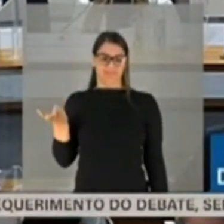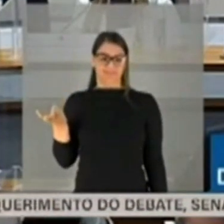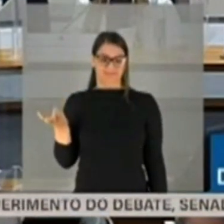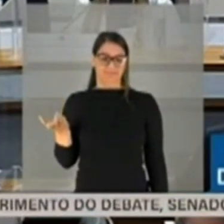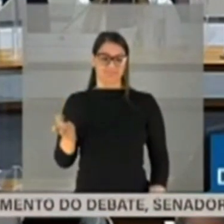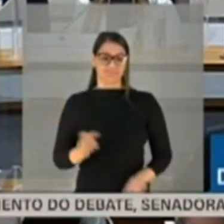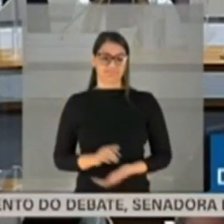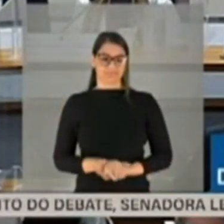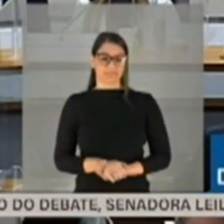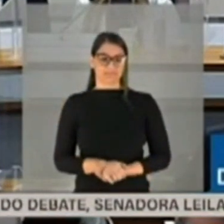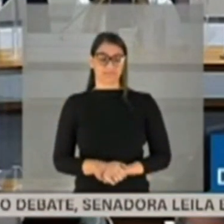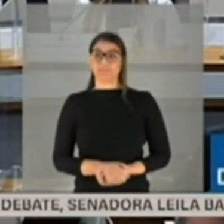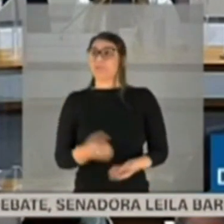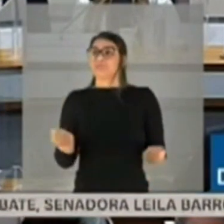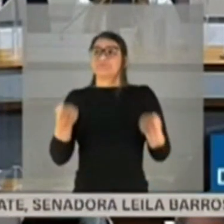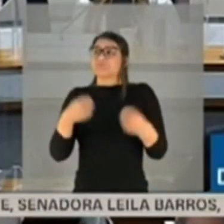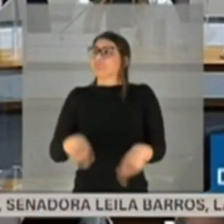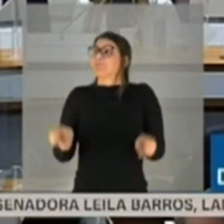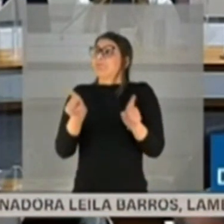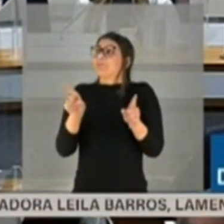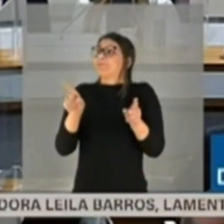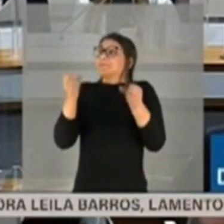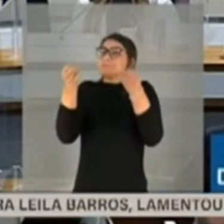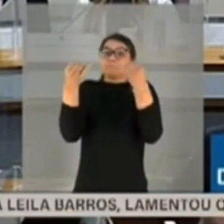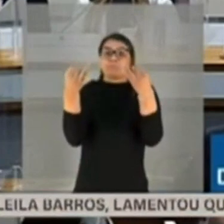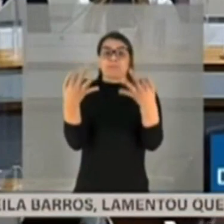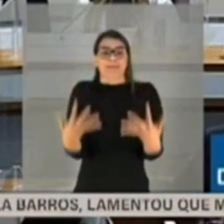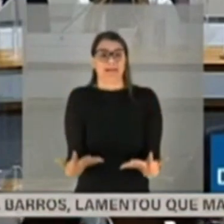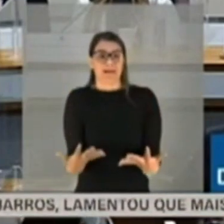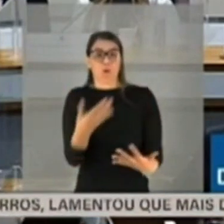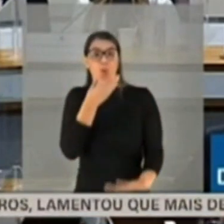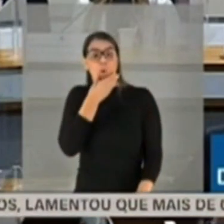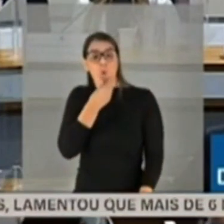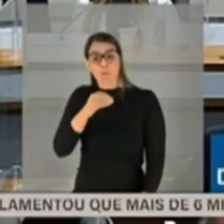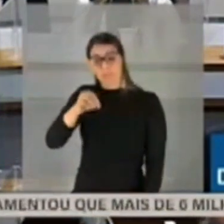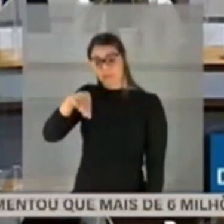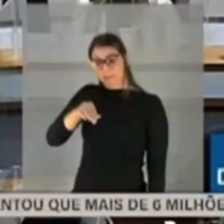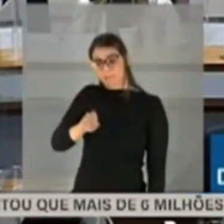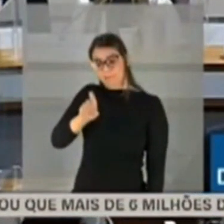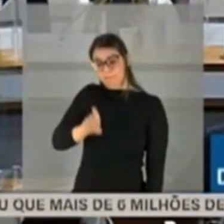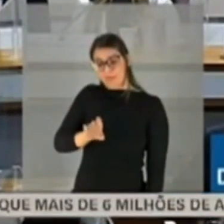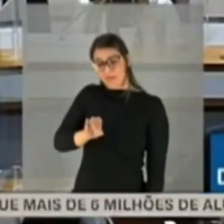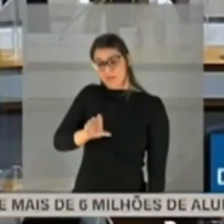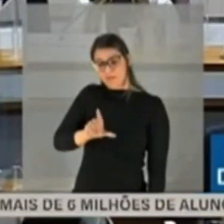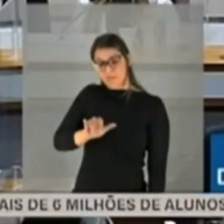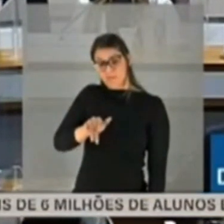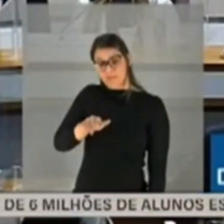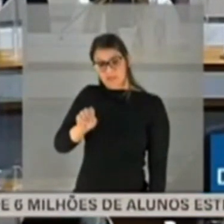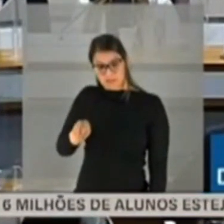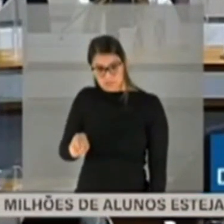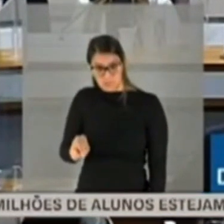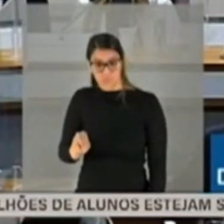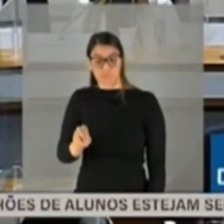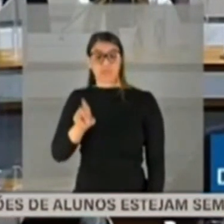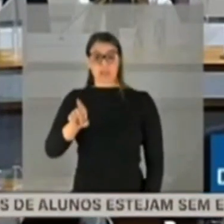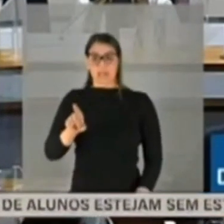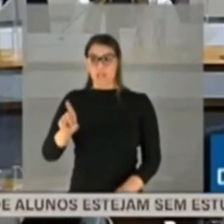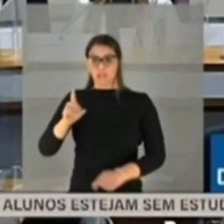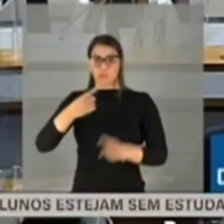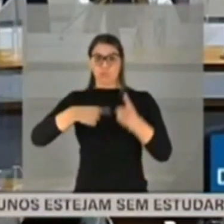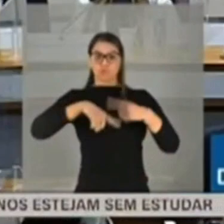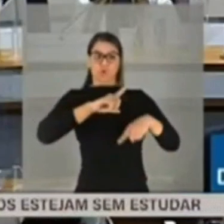É. Inexplicavelmente, o seu Maximiliano se tornou investigado um dia antes de vir depor.